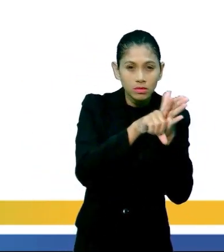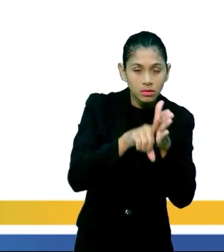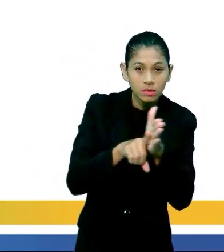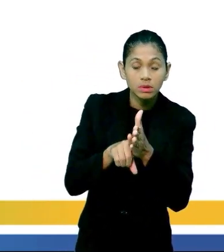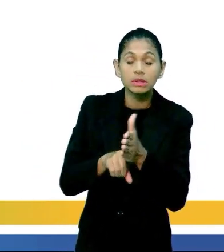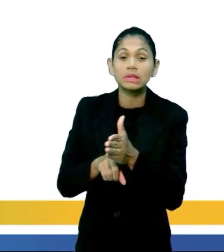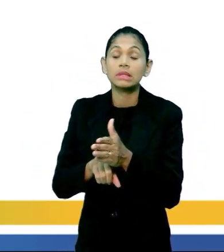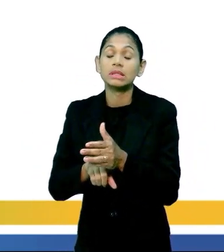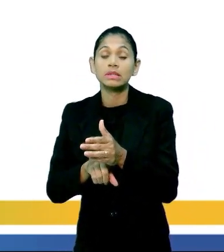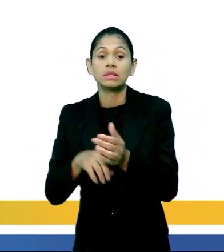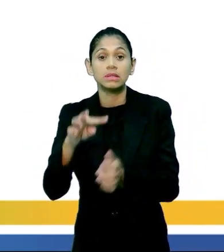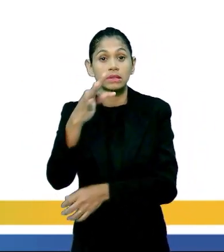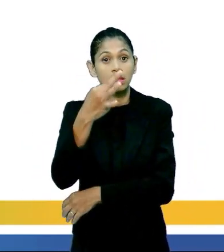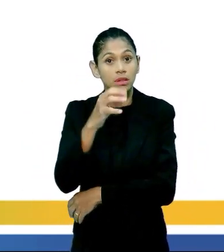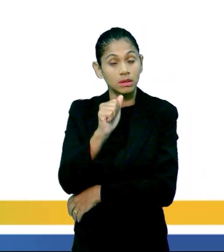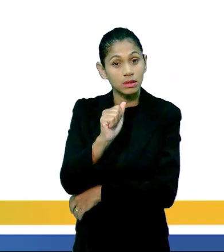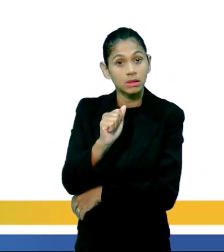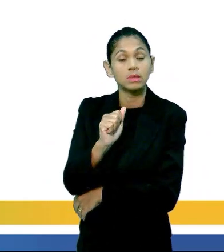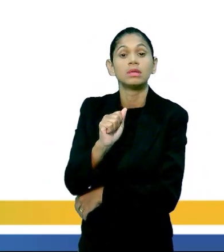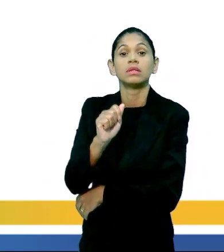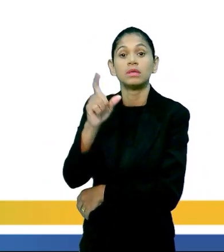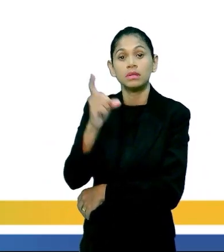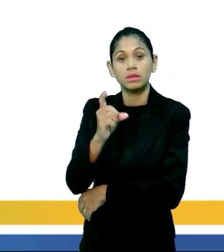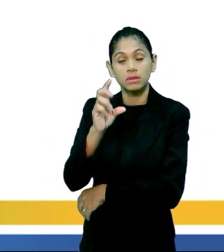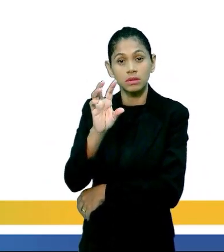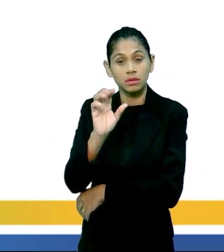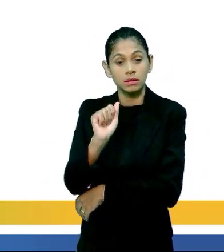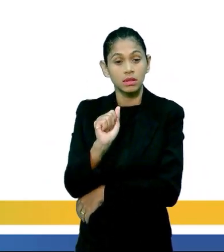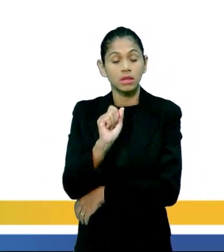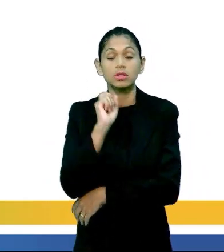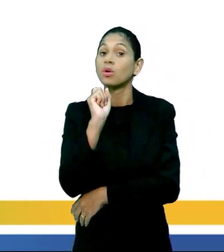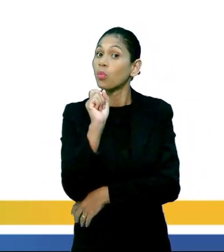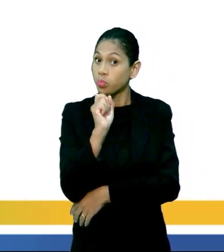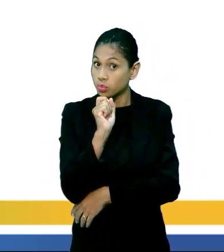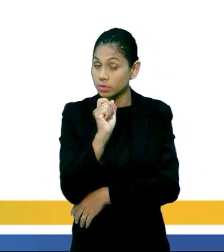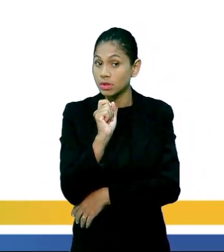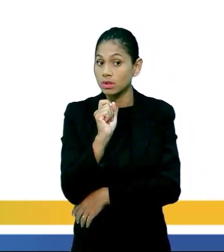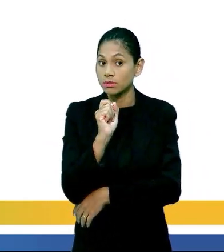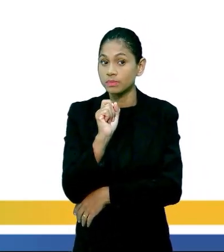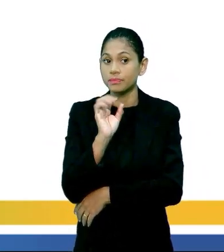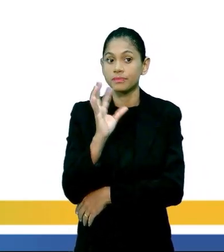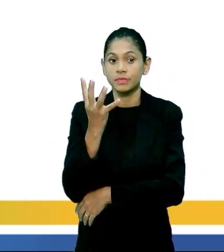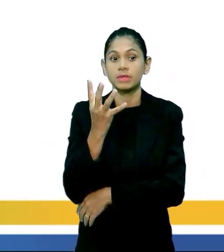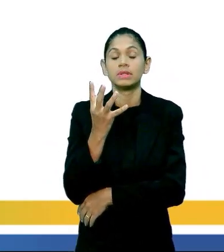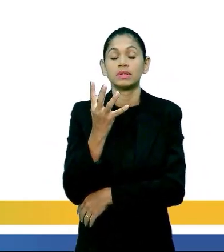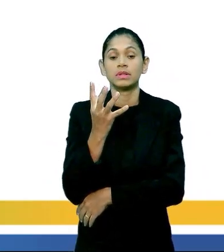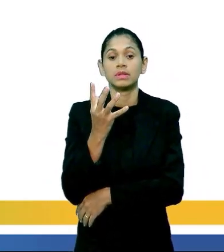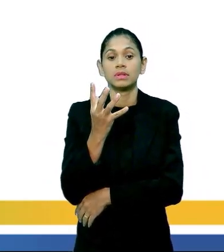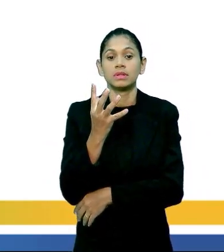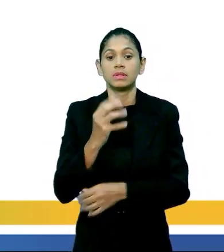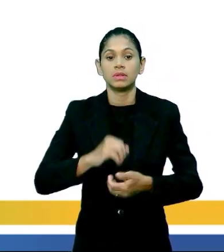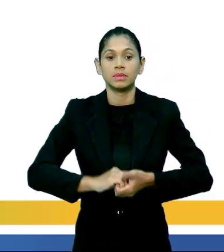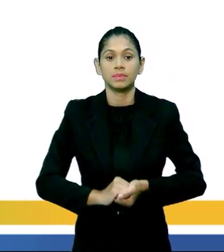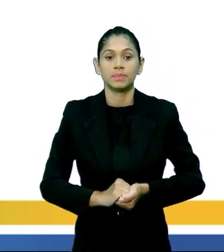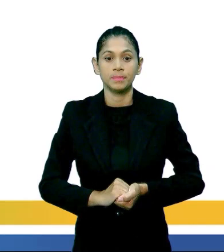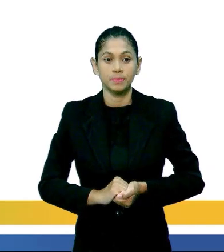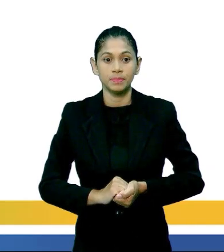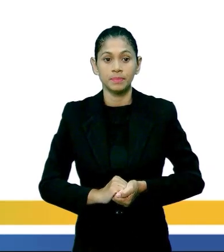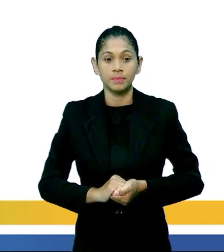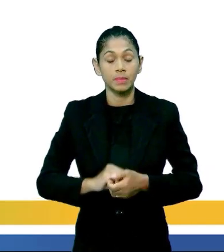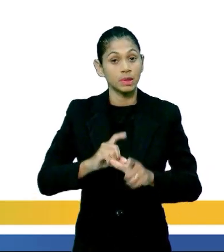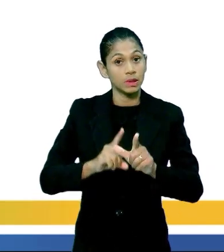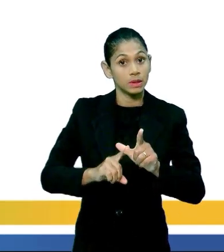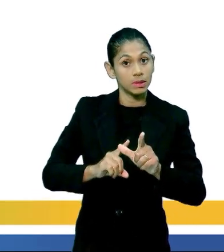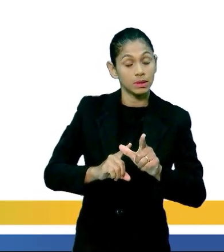na categoria D e nós temos as alternativas aí. Hipoglicemia, normal, pré-diabetes, diabetes mellitus